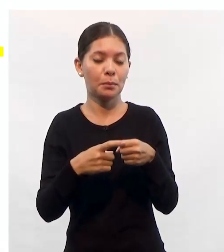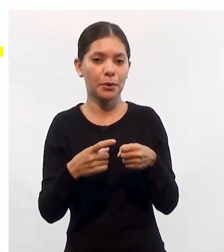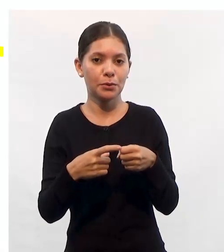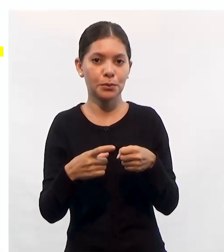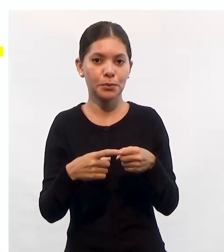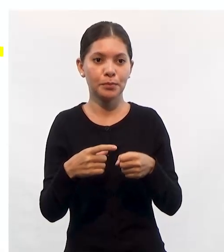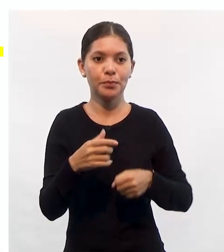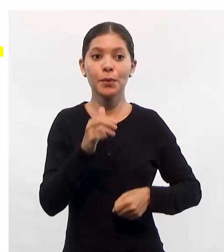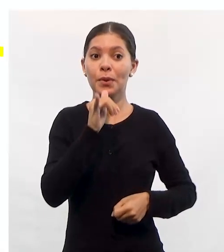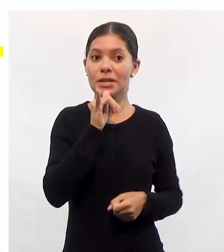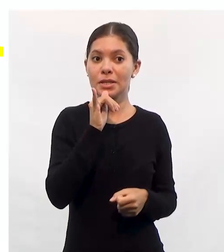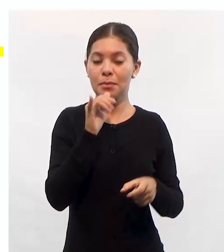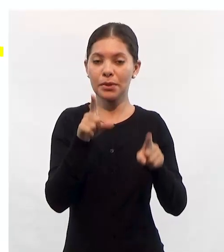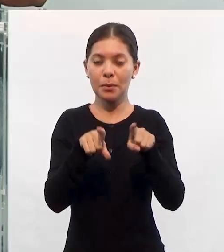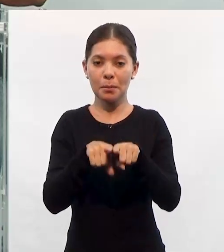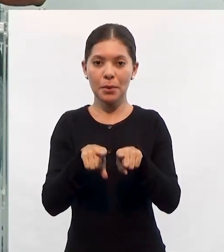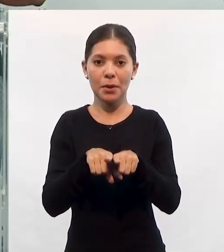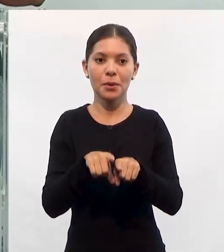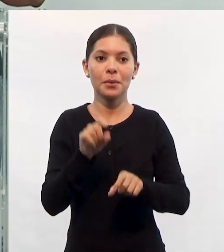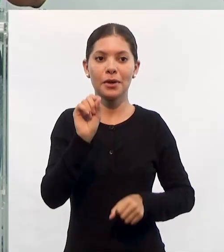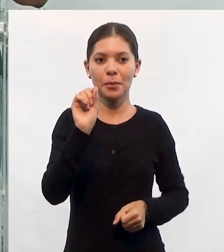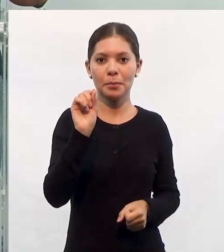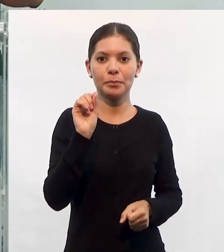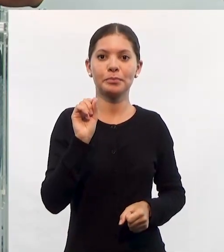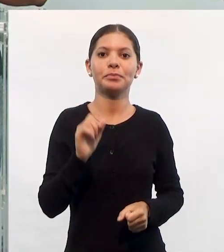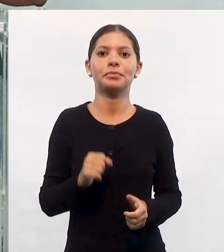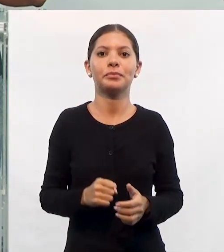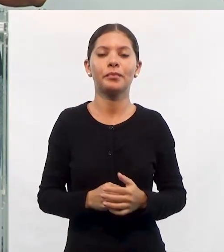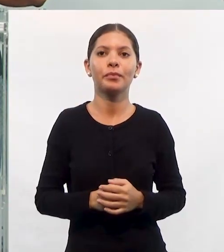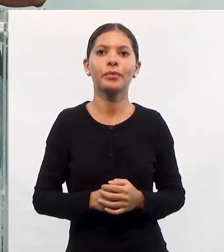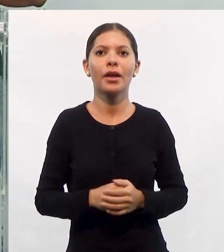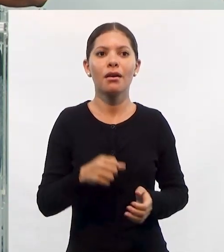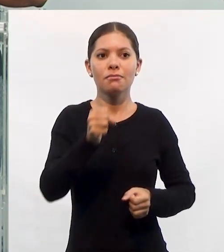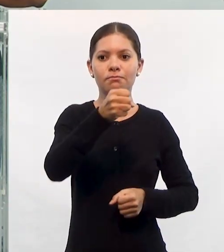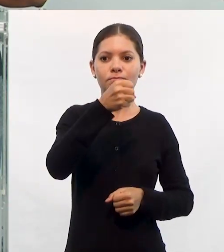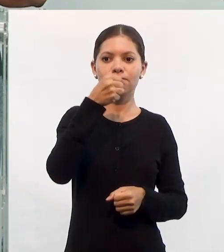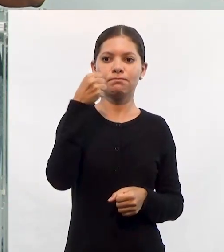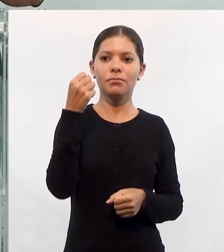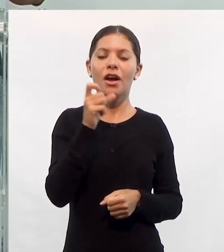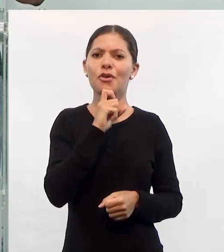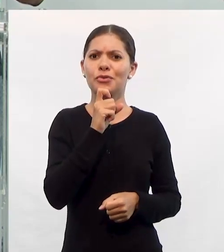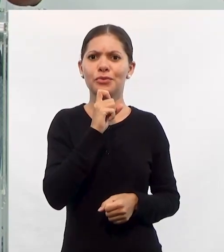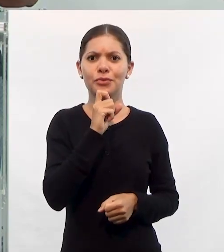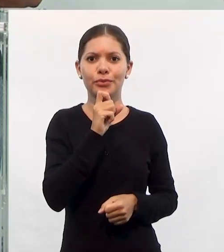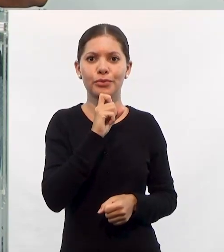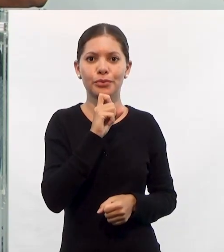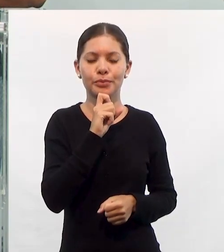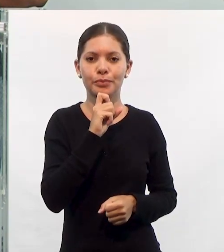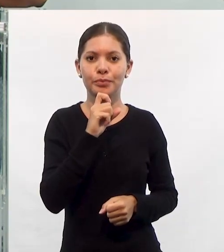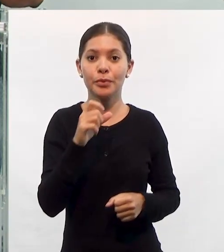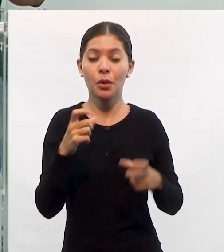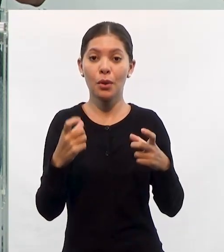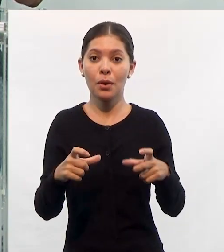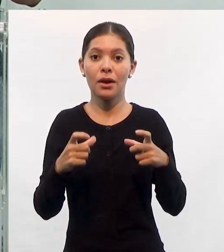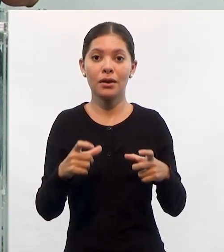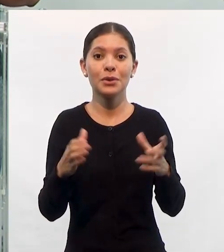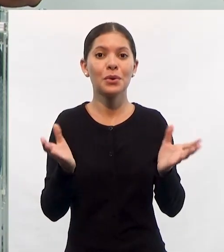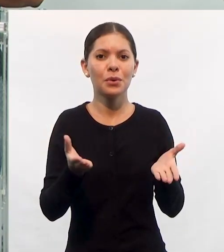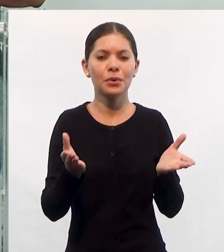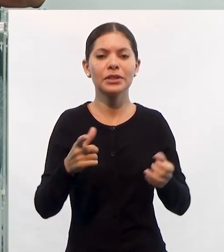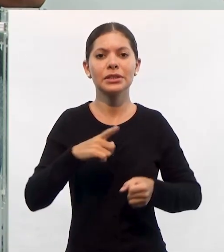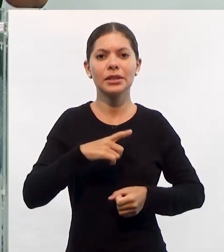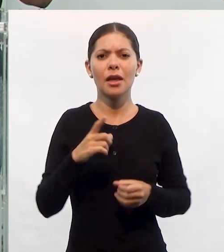Um outro exemplo também é os frigoríficos. Apesar de hoje já termos